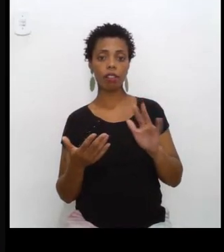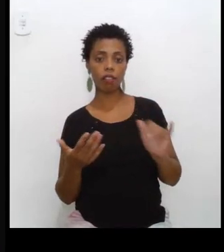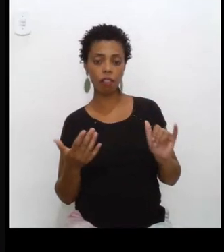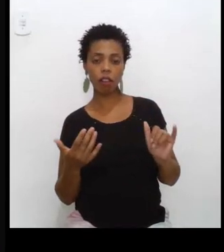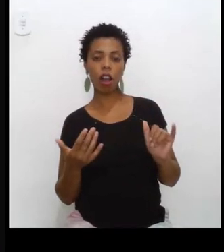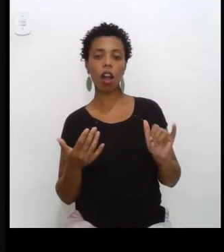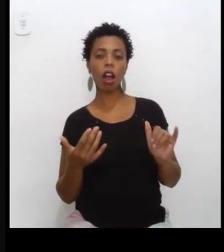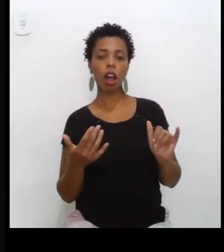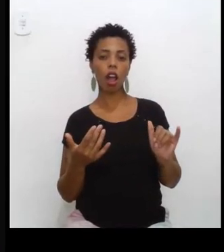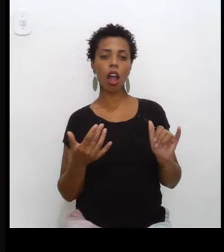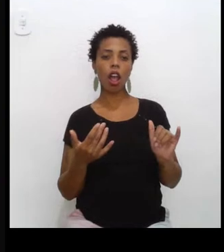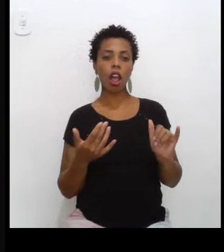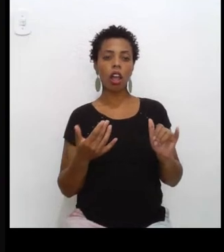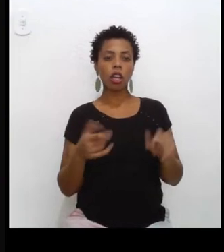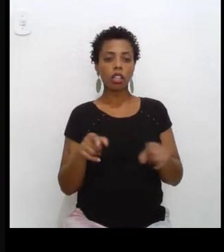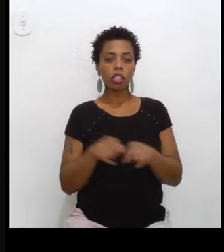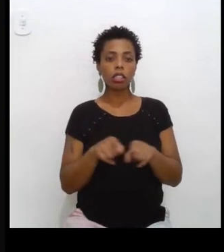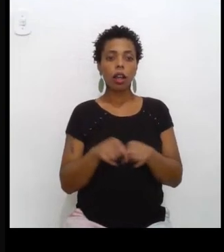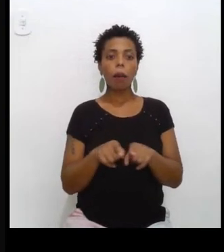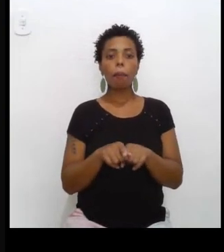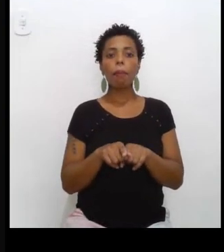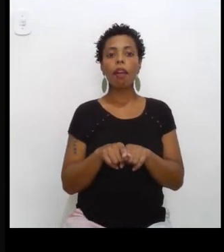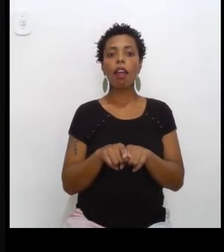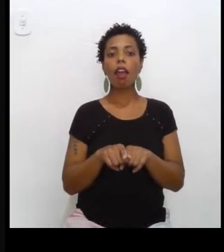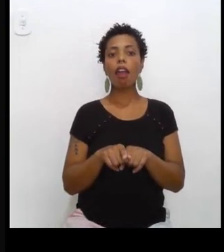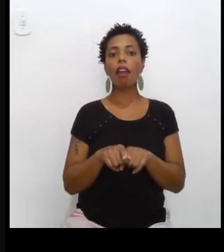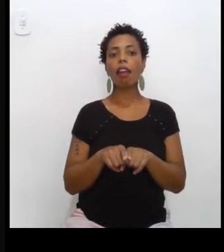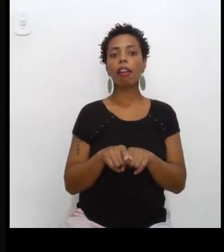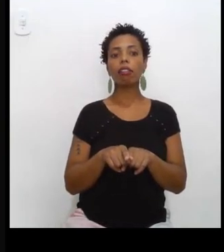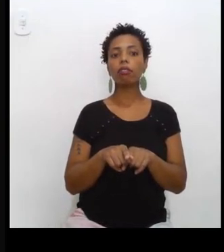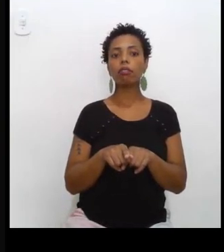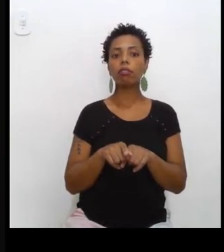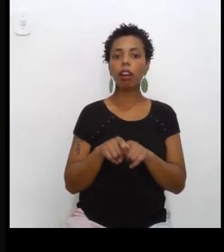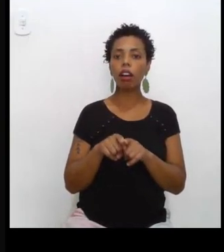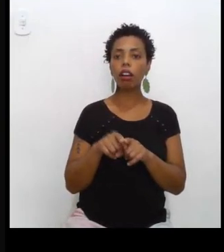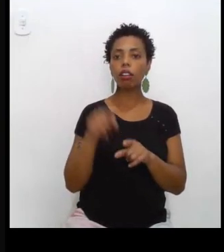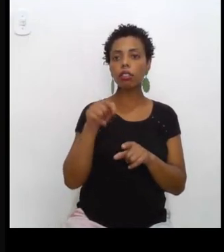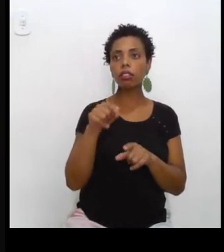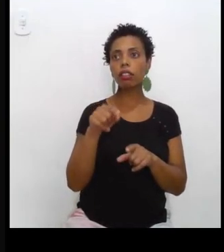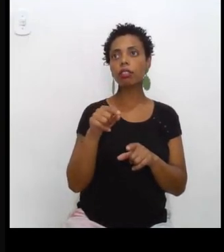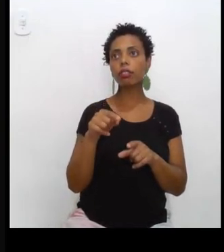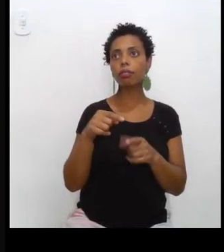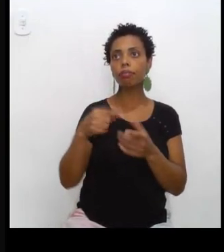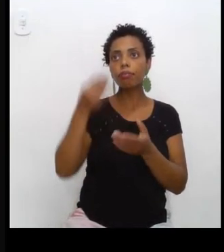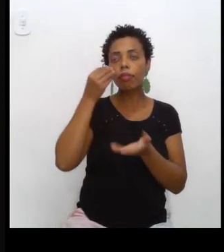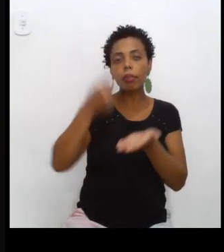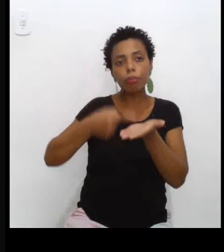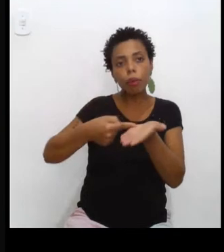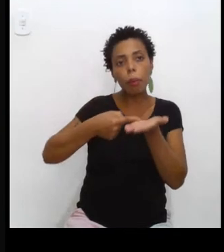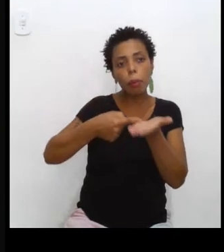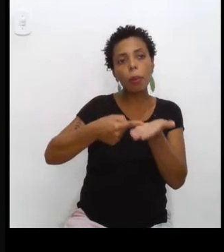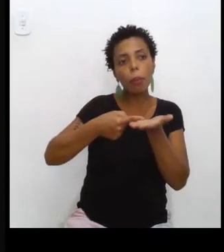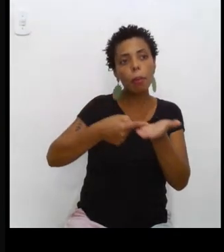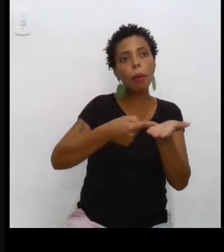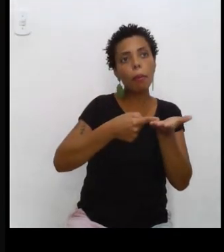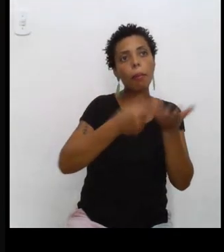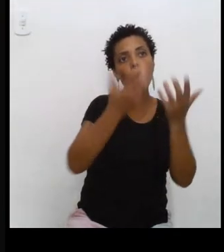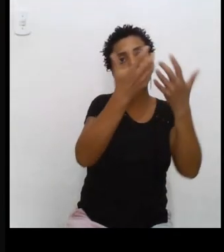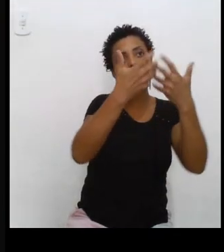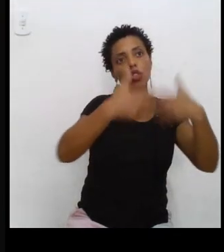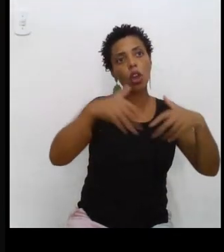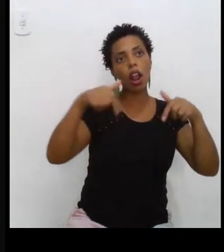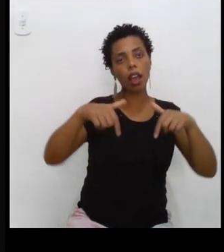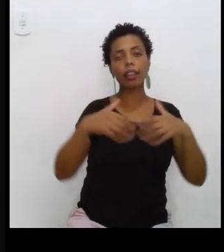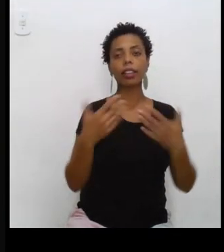e esses acessos né é a tarefa então talvez seja é uma Peça